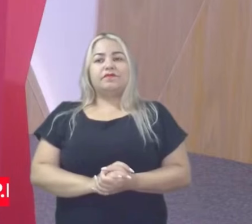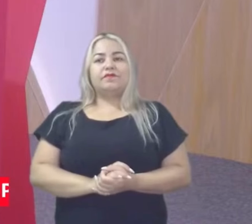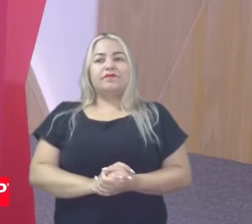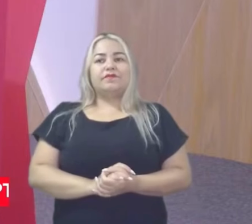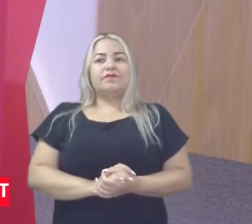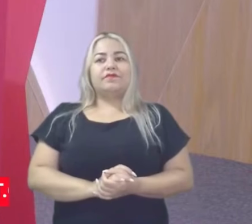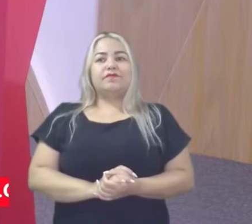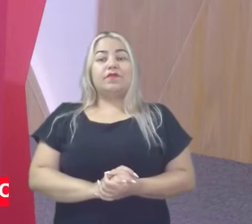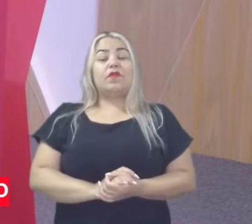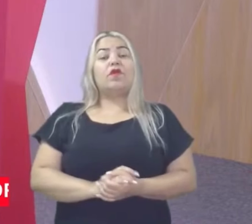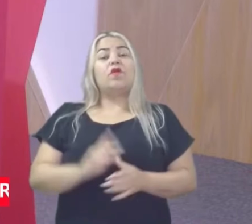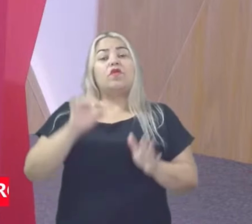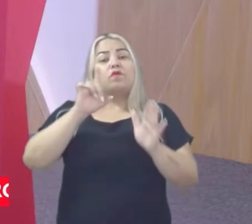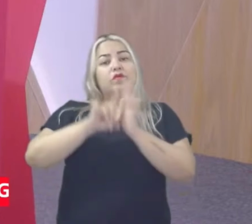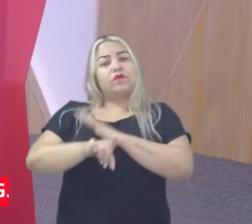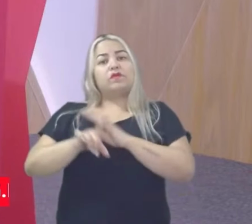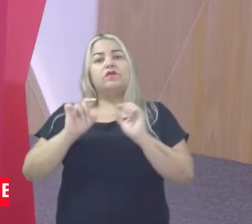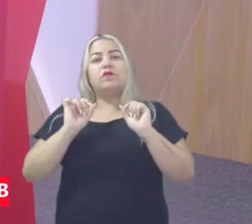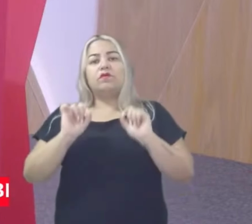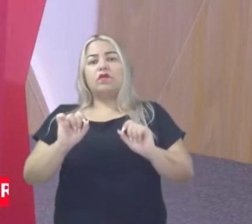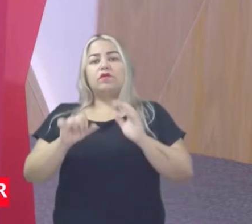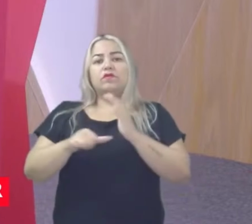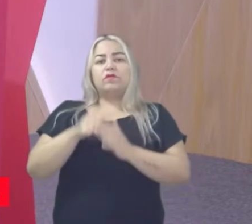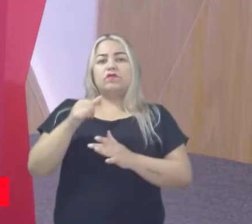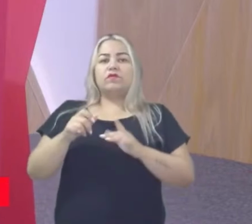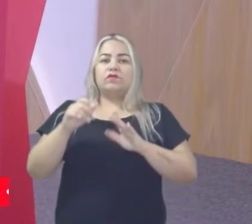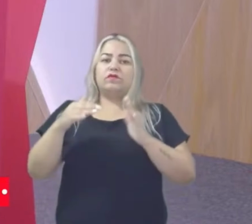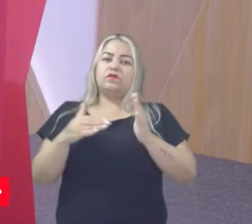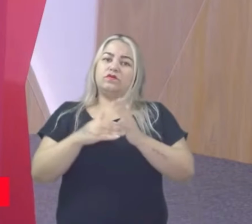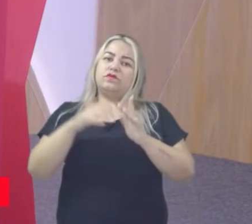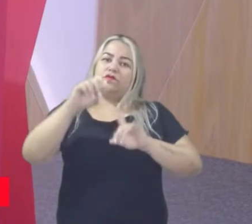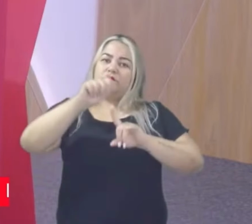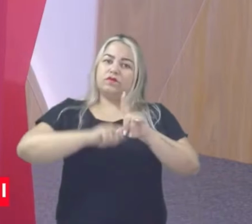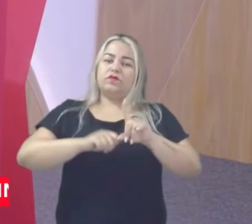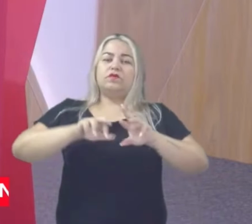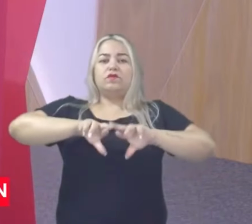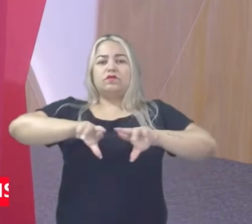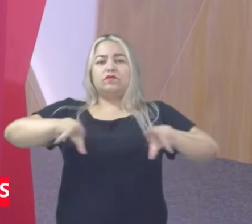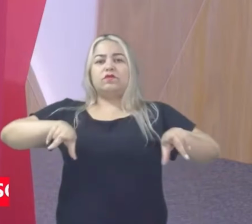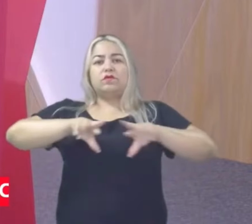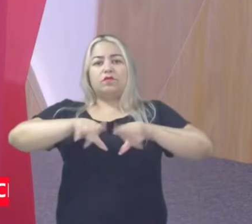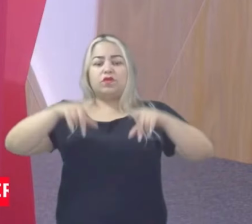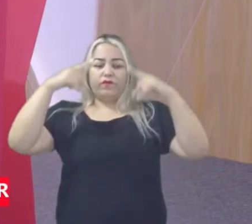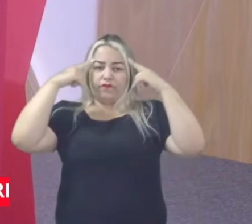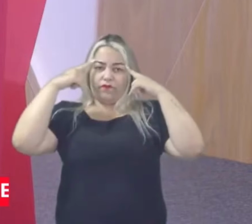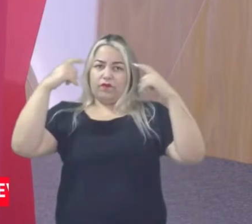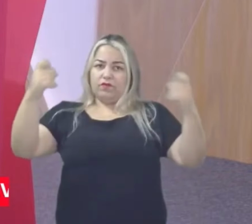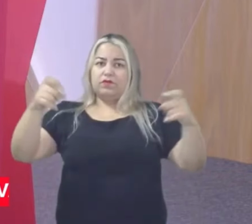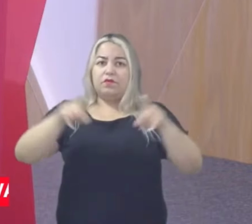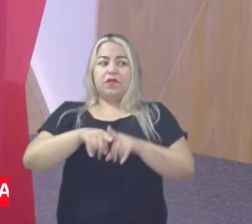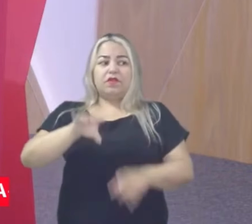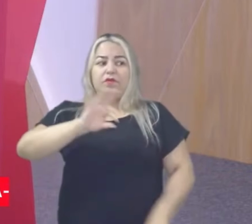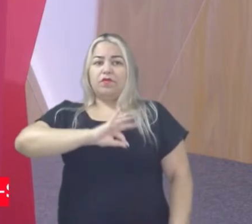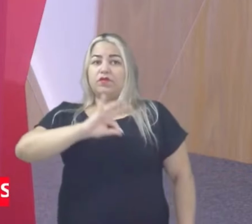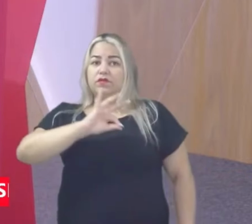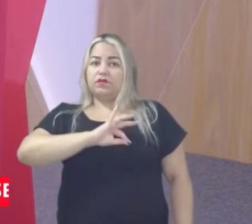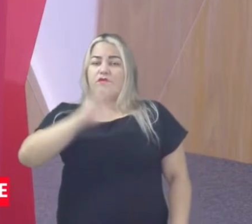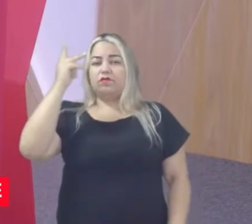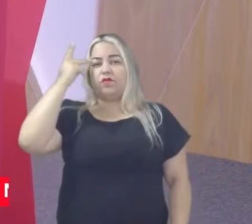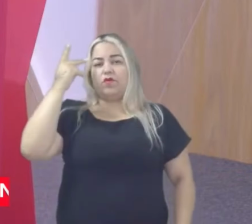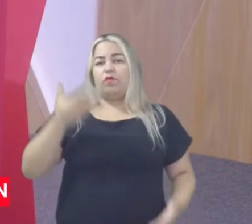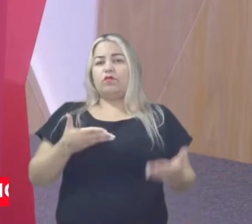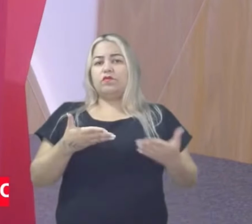Claudinho, eu queria começar te perguntando então, assim, nos últimos meses a gente vem acompanhando aí diferentes casos de violência da Polícia de São Paulo, envolvendo a